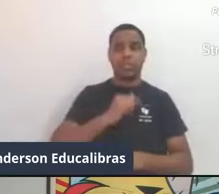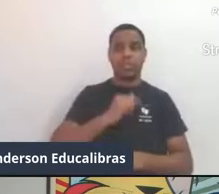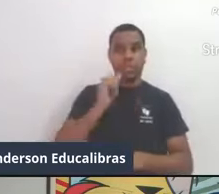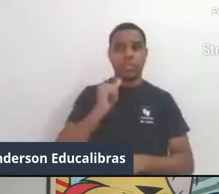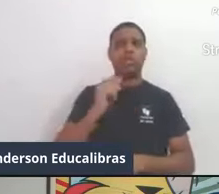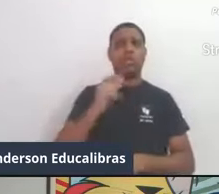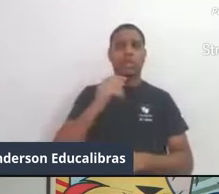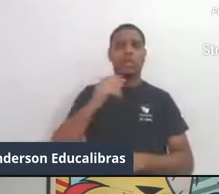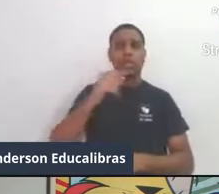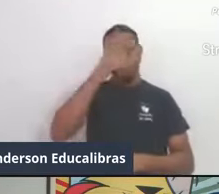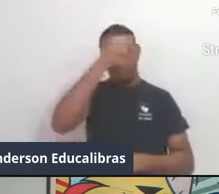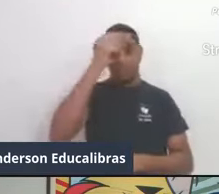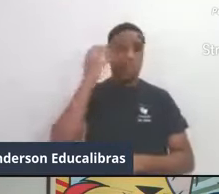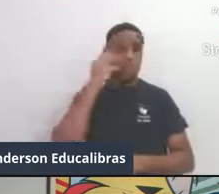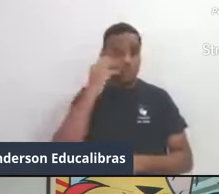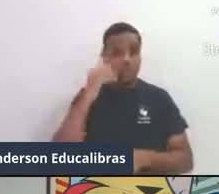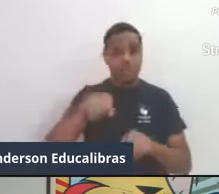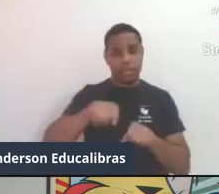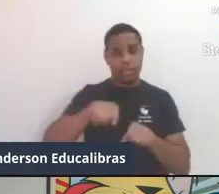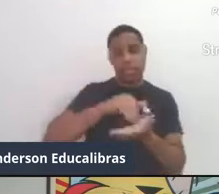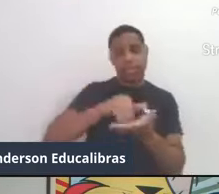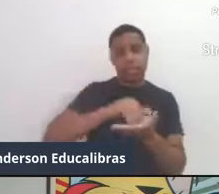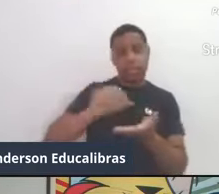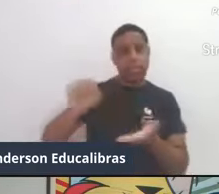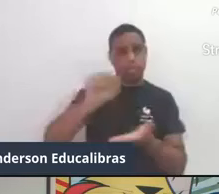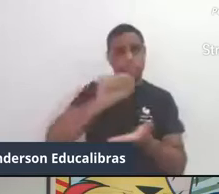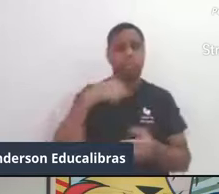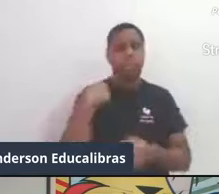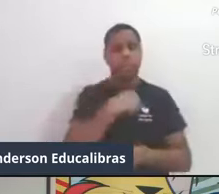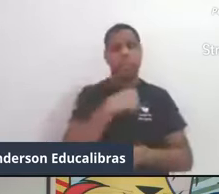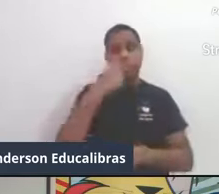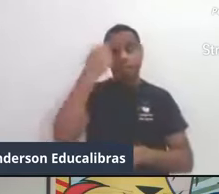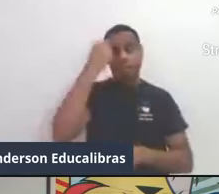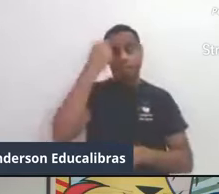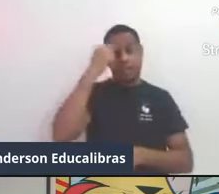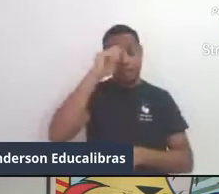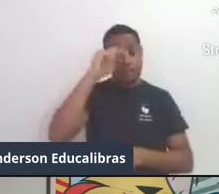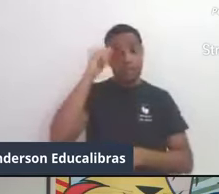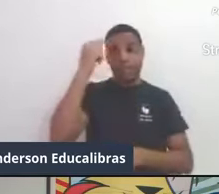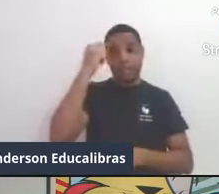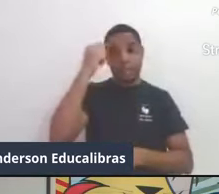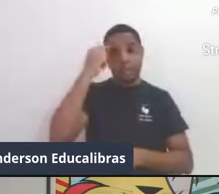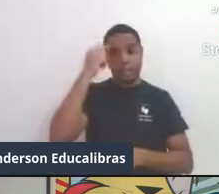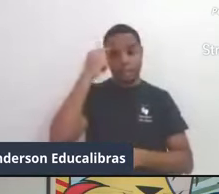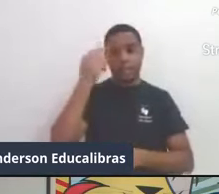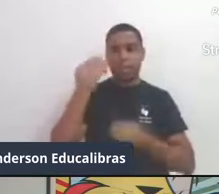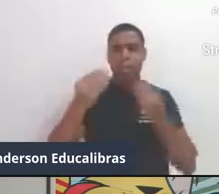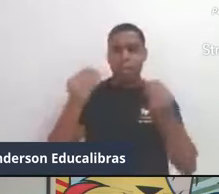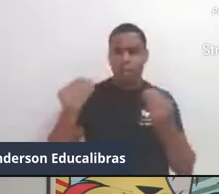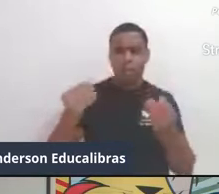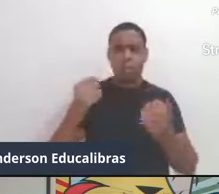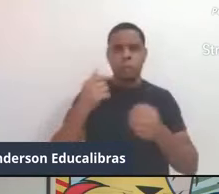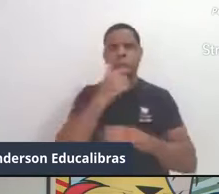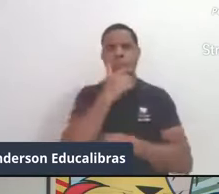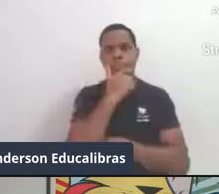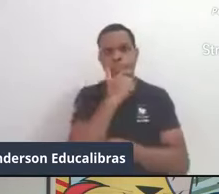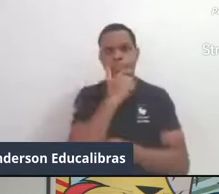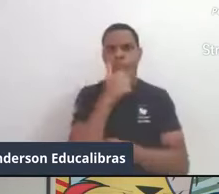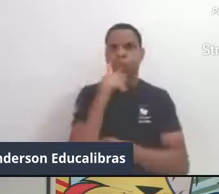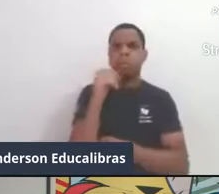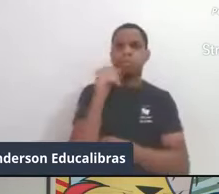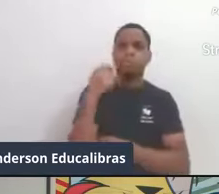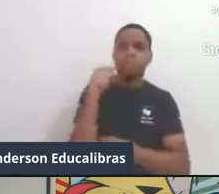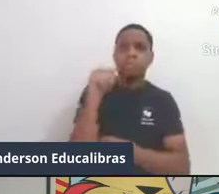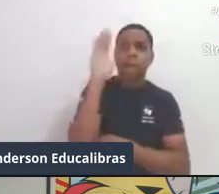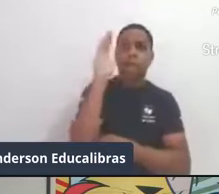né, aos secretários, né, que a gente tem que começar a pensar um pouco, né, mais, né,